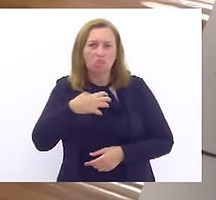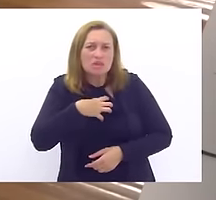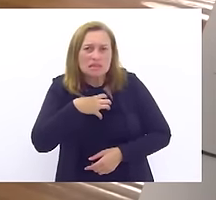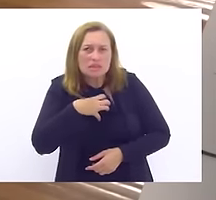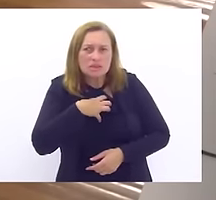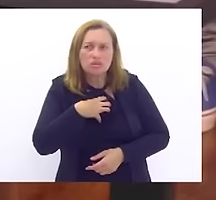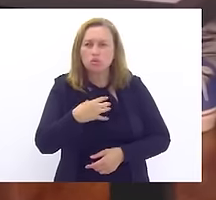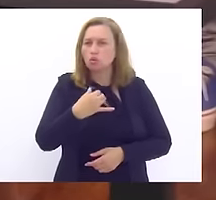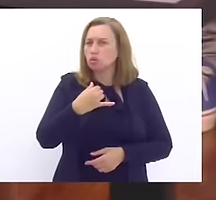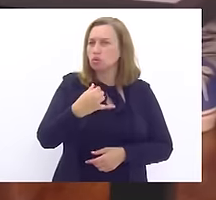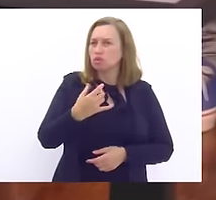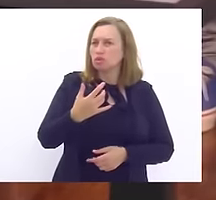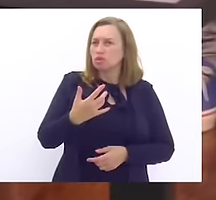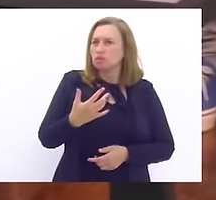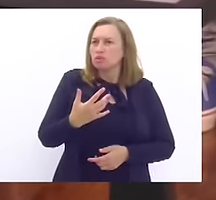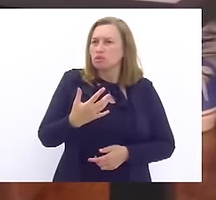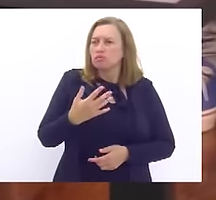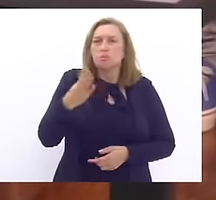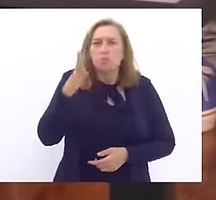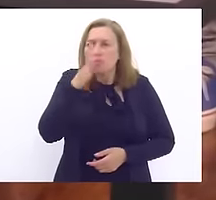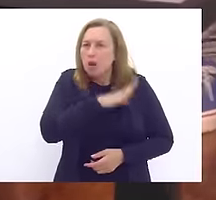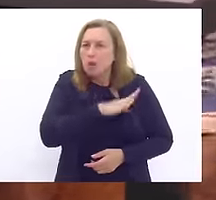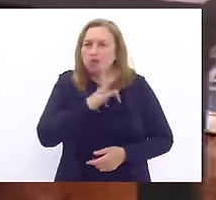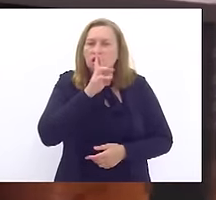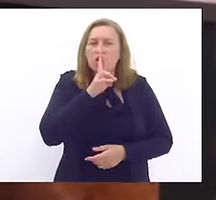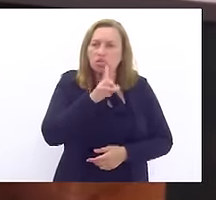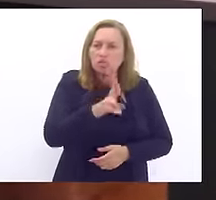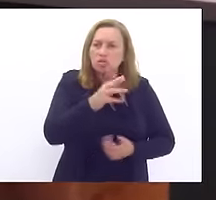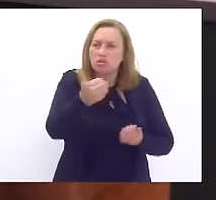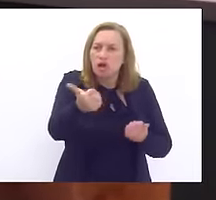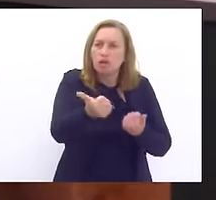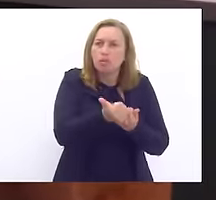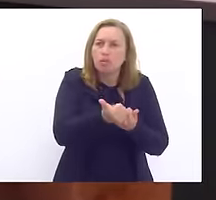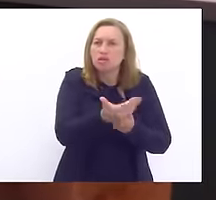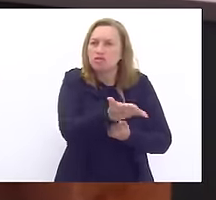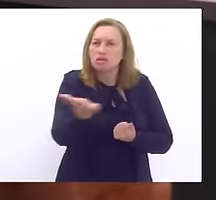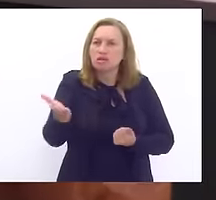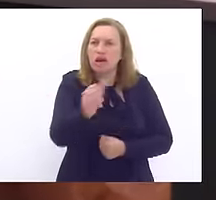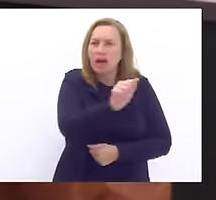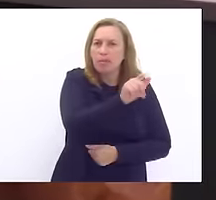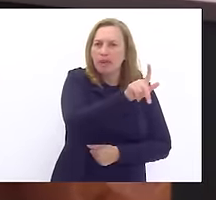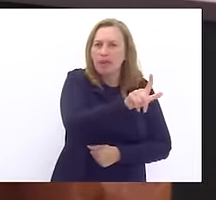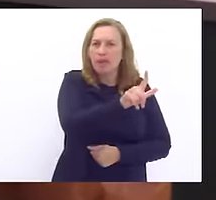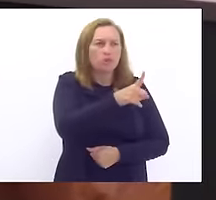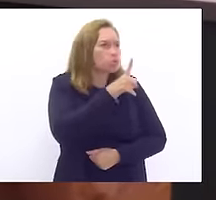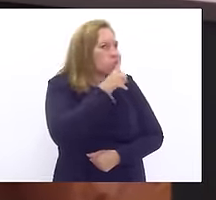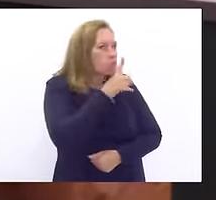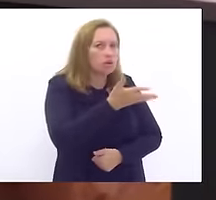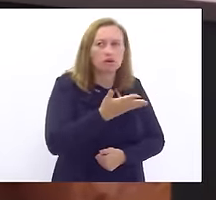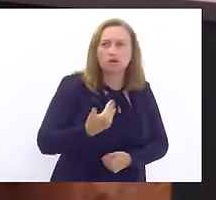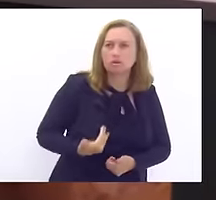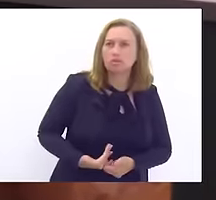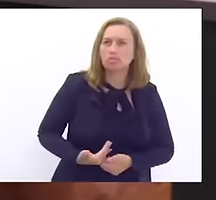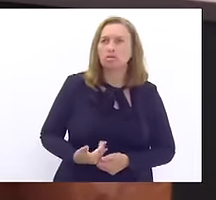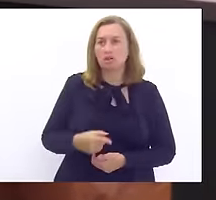desconfortável de estar aqui respondendo os senhores colaborando com essa comissão e a pele em silêncio